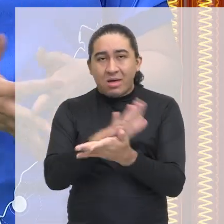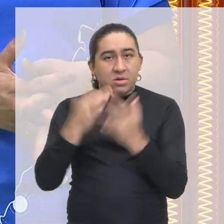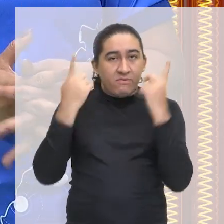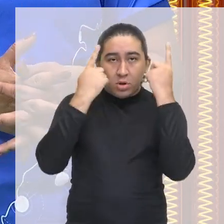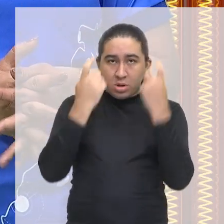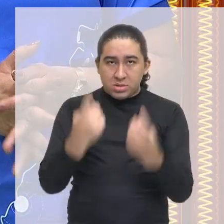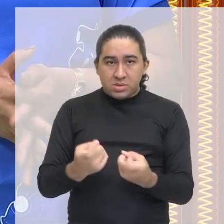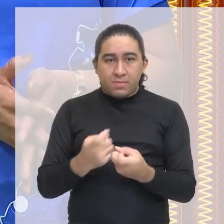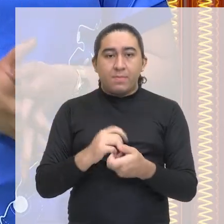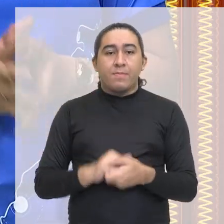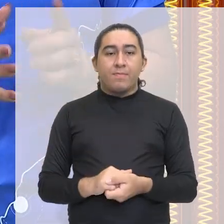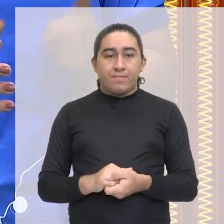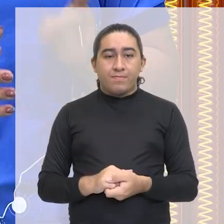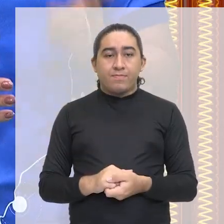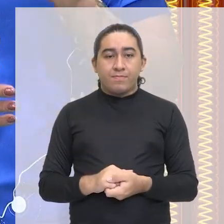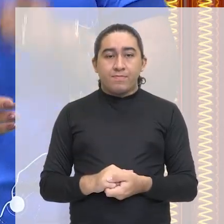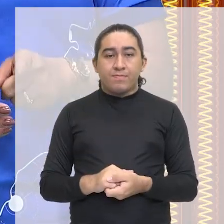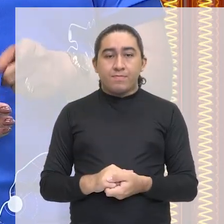ou a